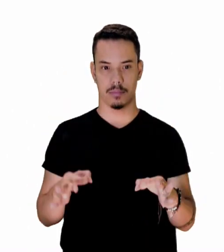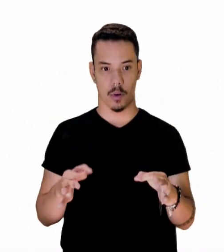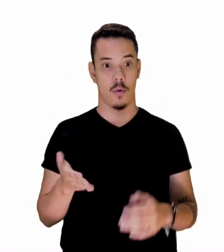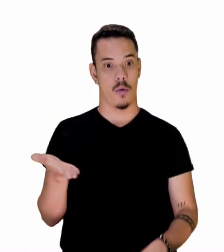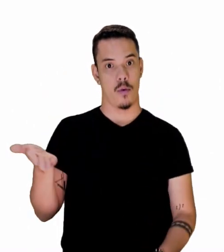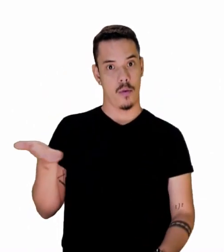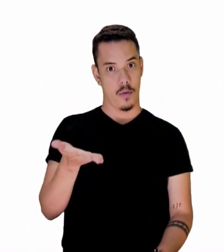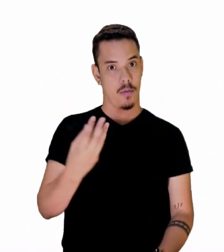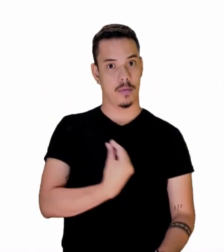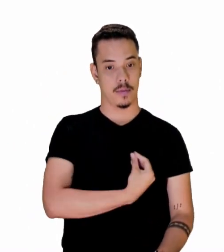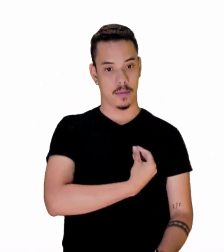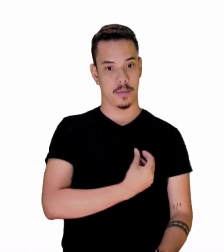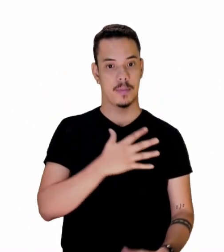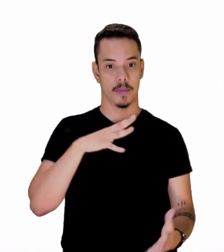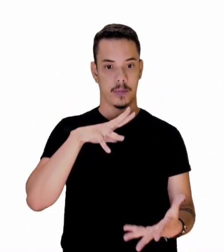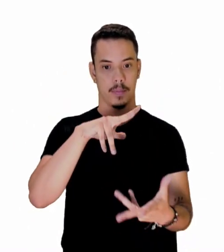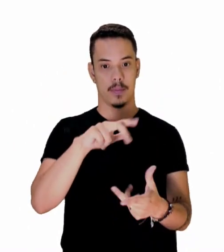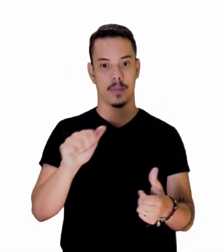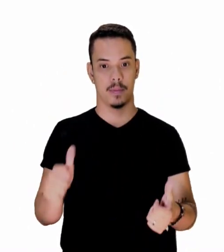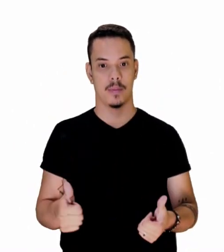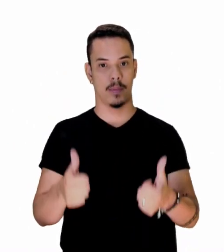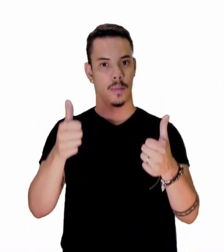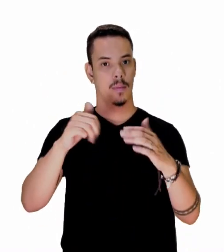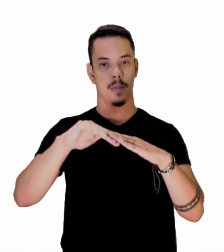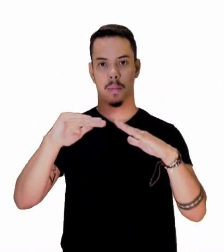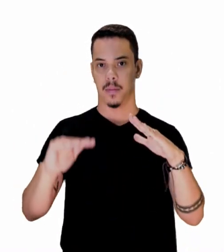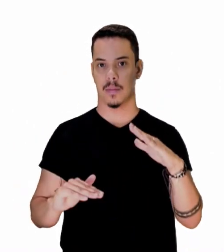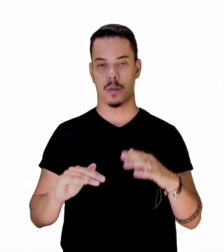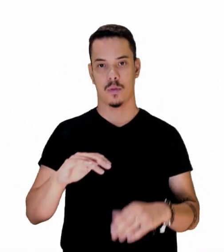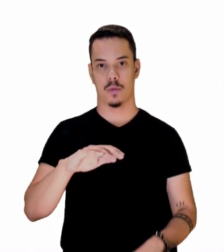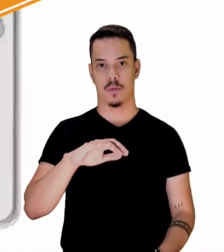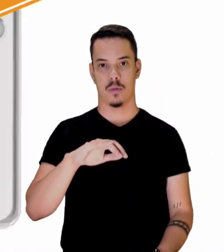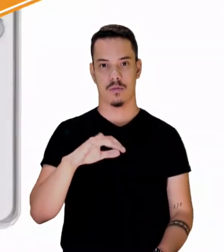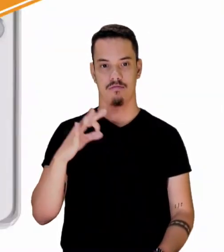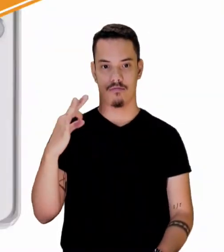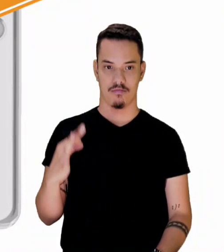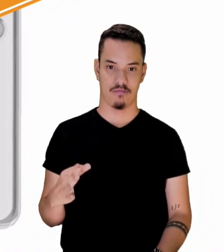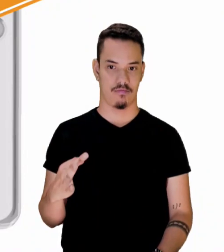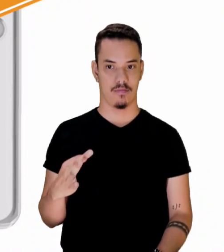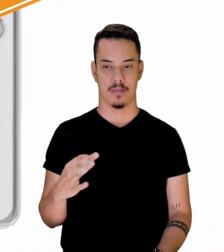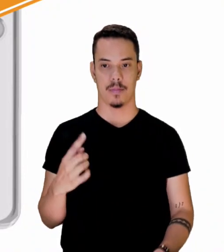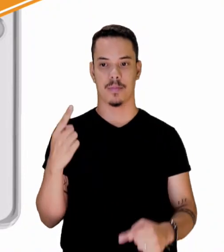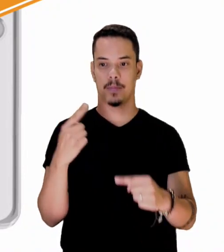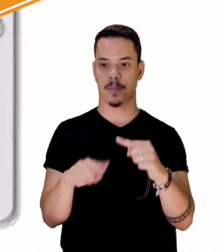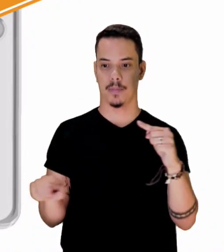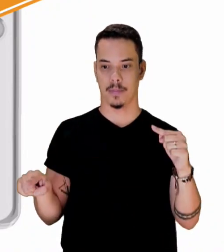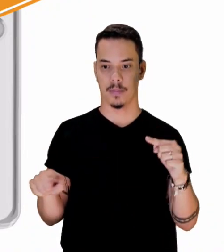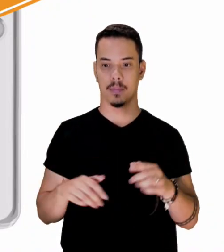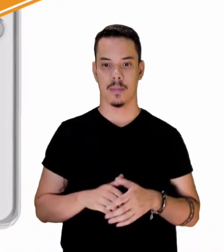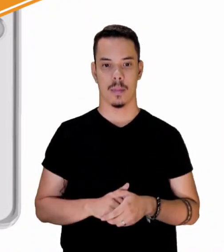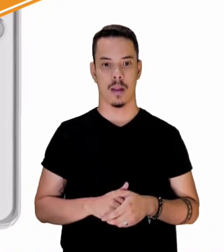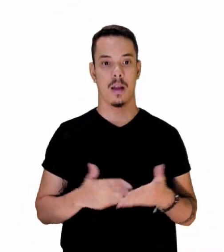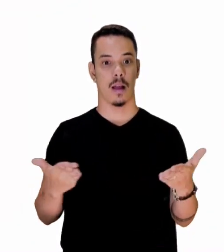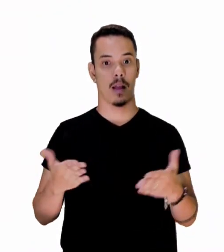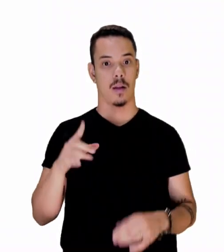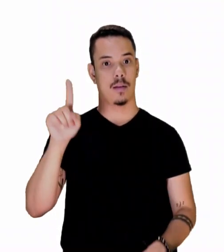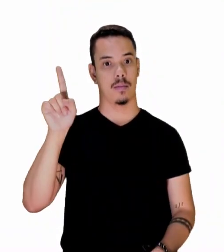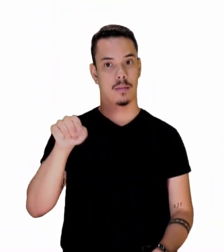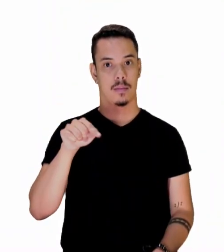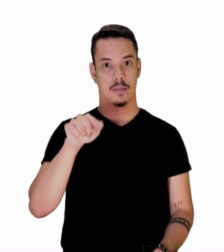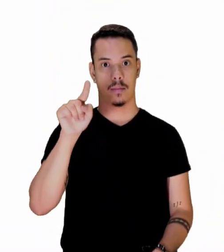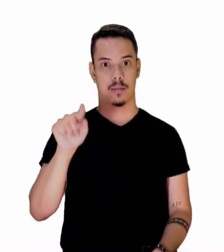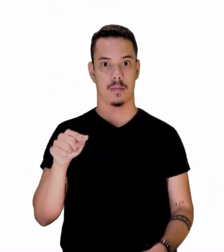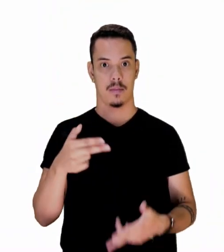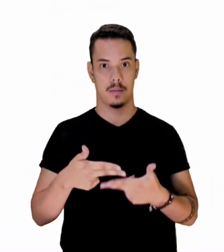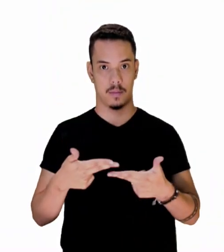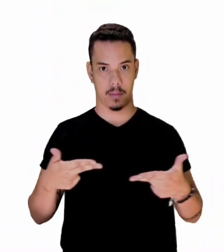Hoje vivemos num mundo melhor e menos justo. Belezinha? Agora aqui, acentuação